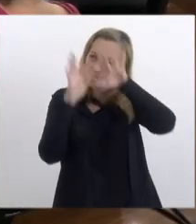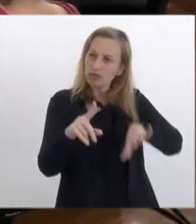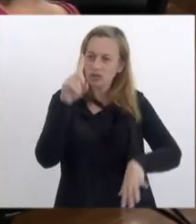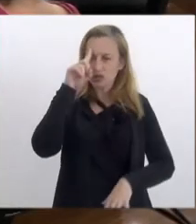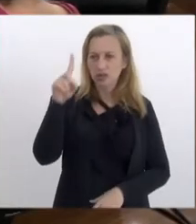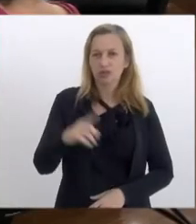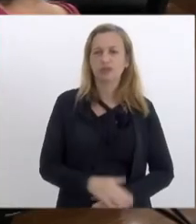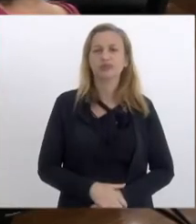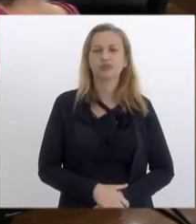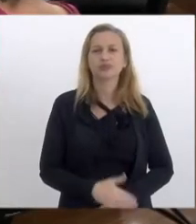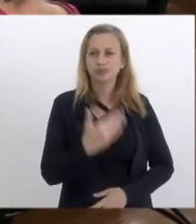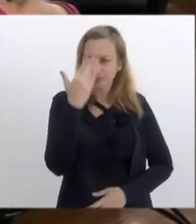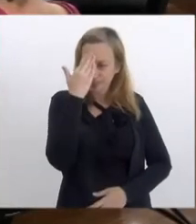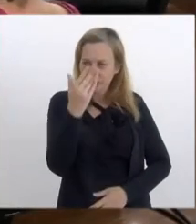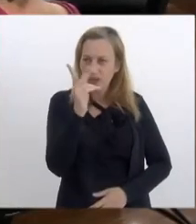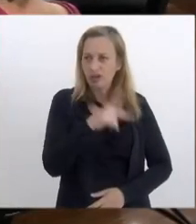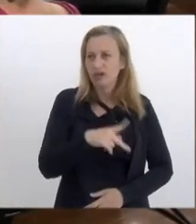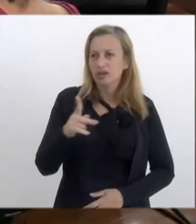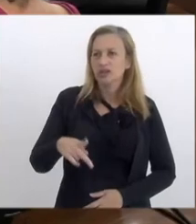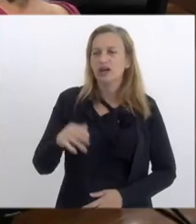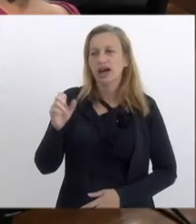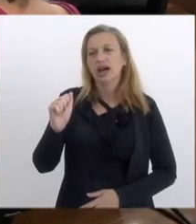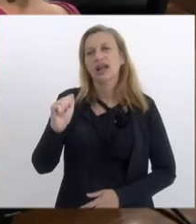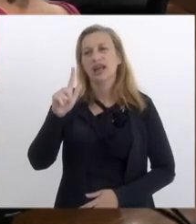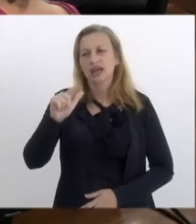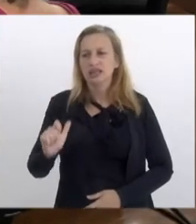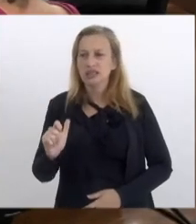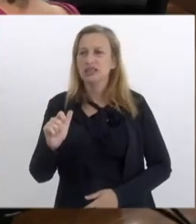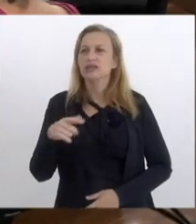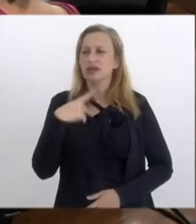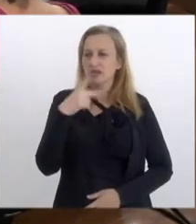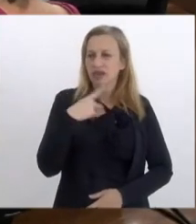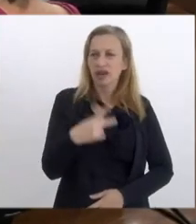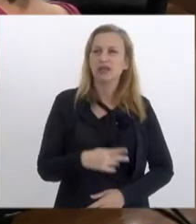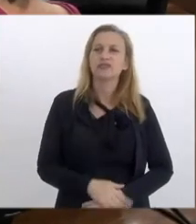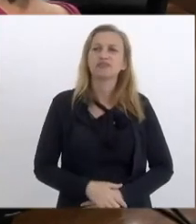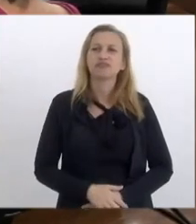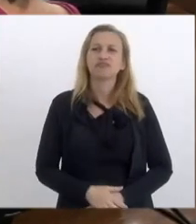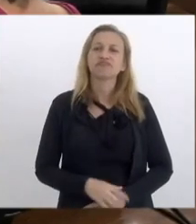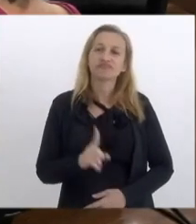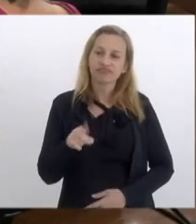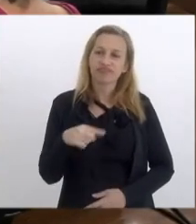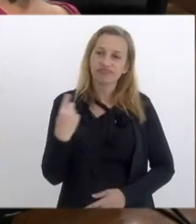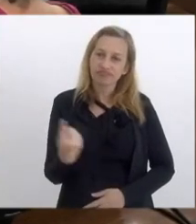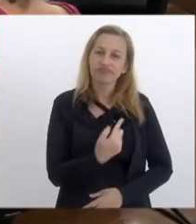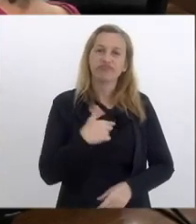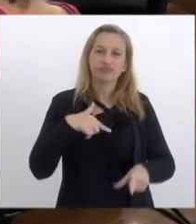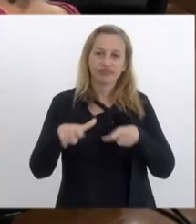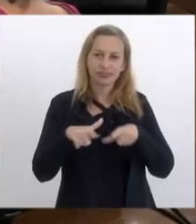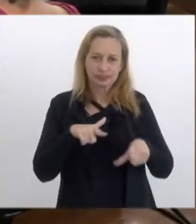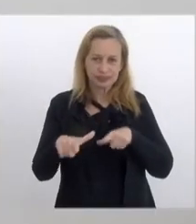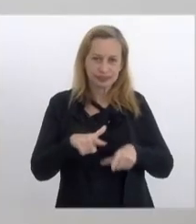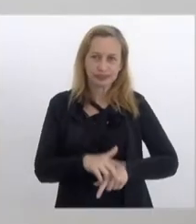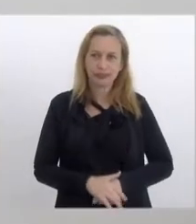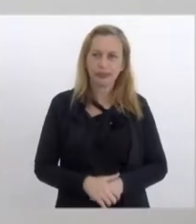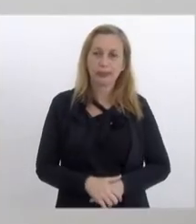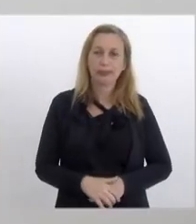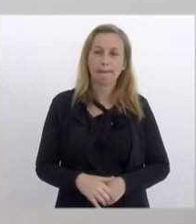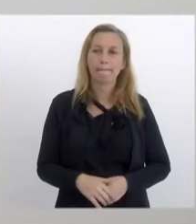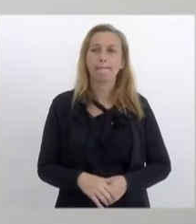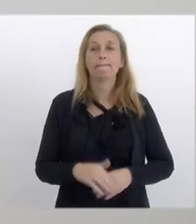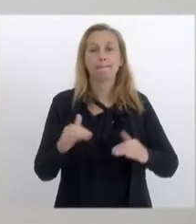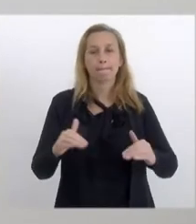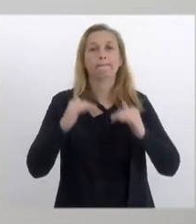Obrigado, Sr. Alex, pelas palavras. Essa é a nossa missão. Inclusive, é